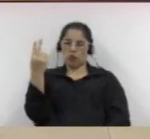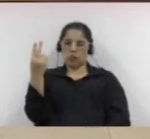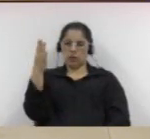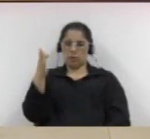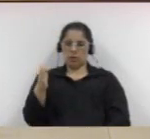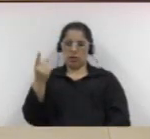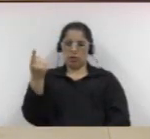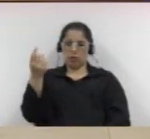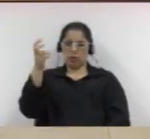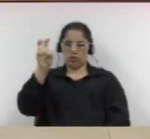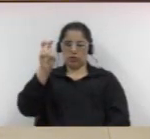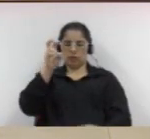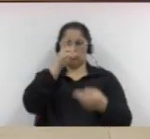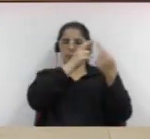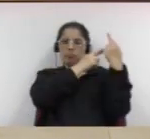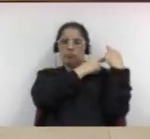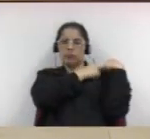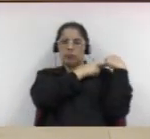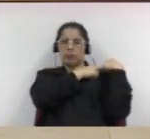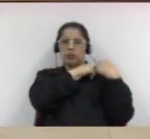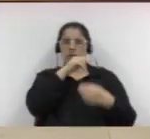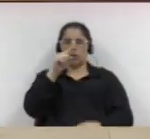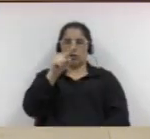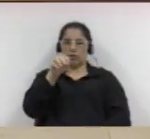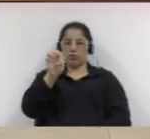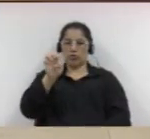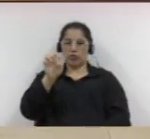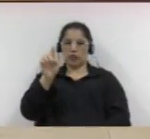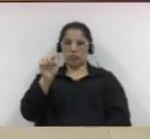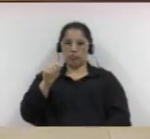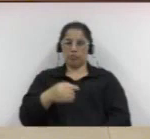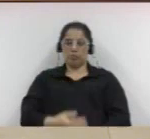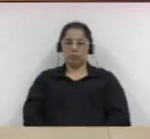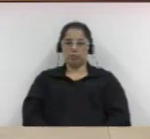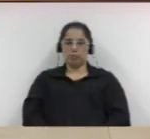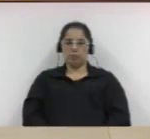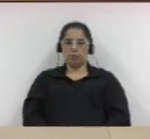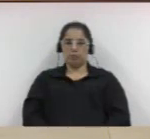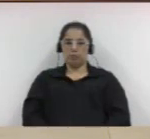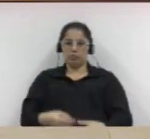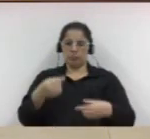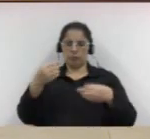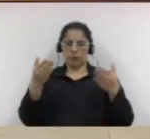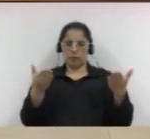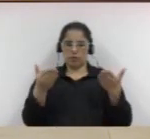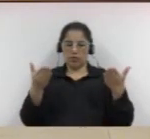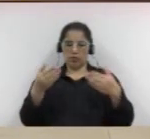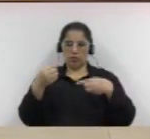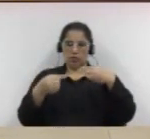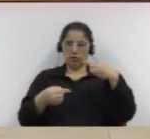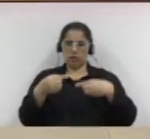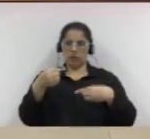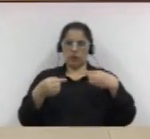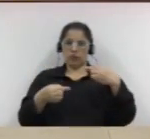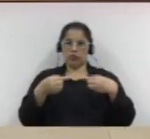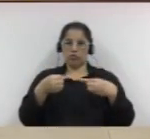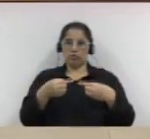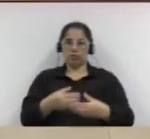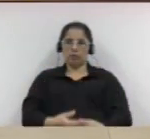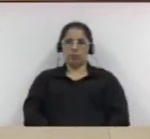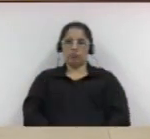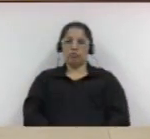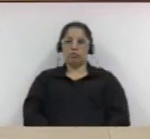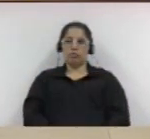842/2015. Autor, vereador Zé Damix. Requerimento número 842 está em discussão. Não havendo quem